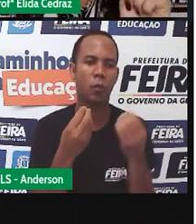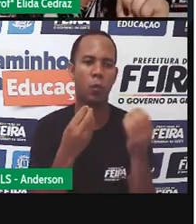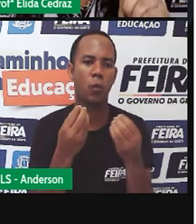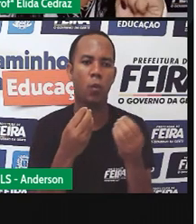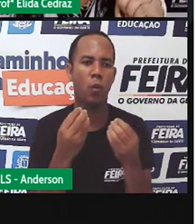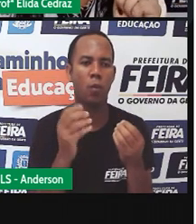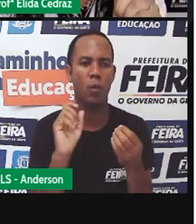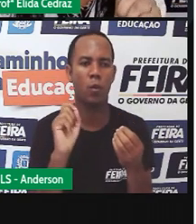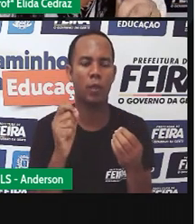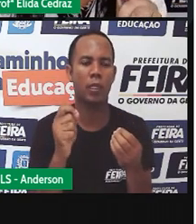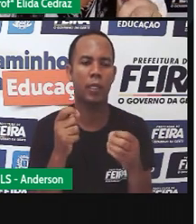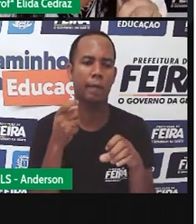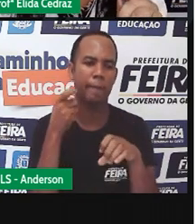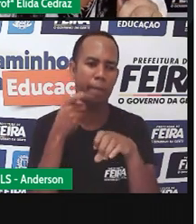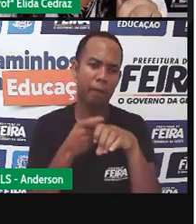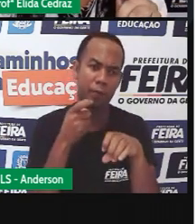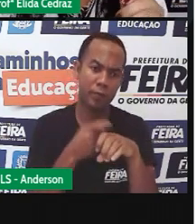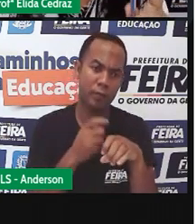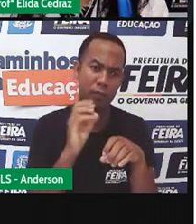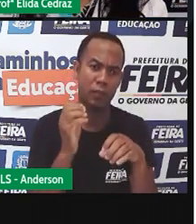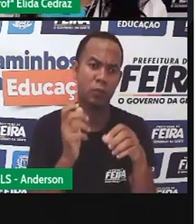flexível ou ela é resistente?